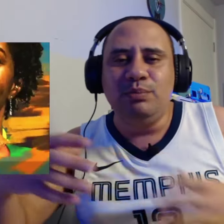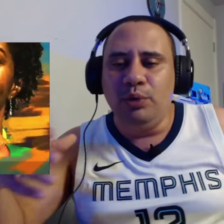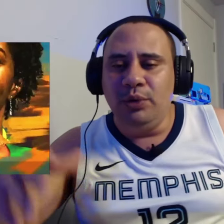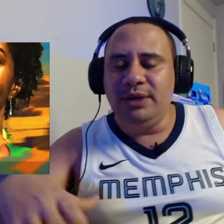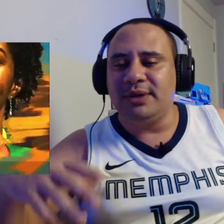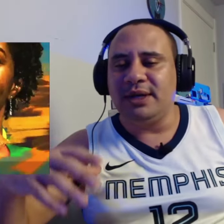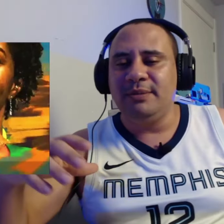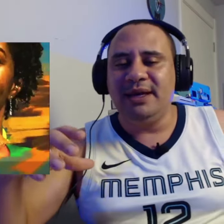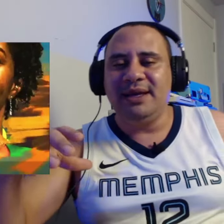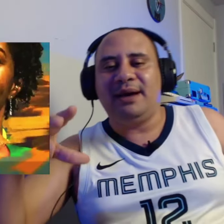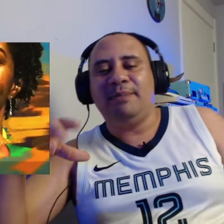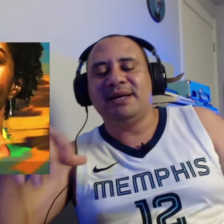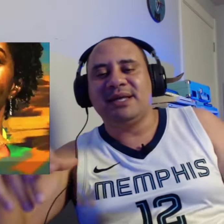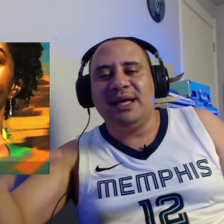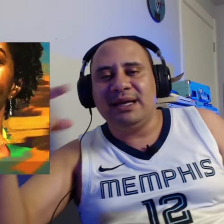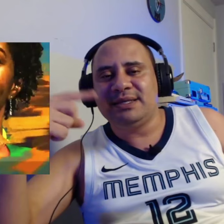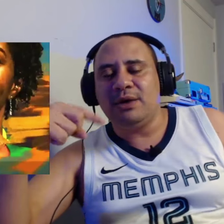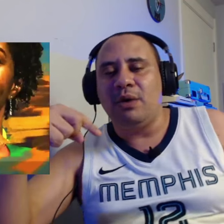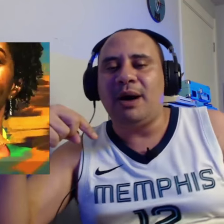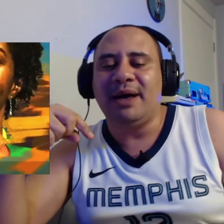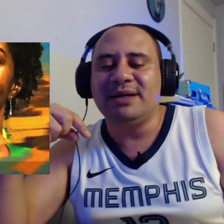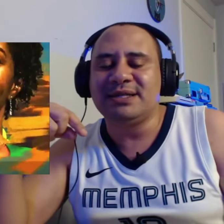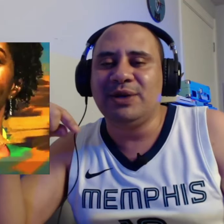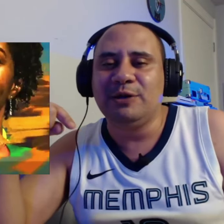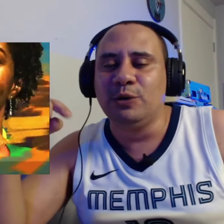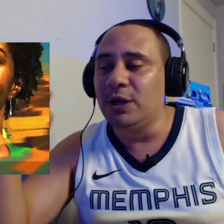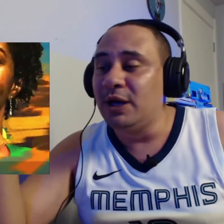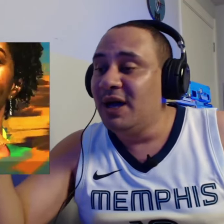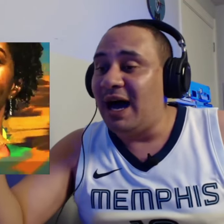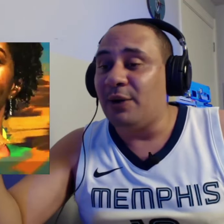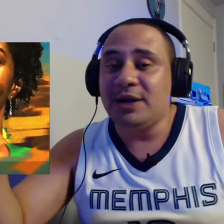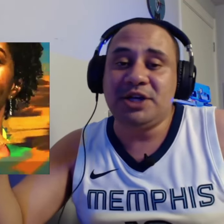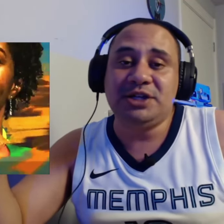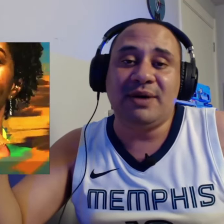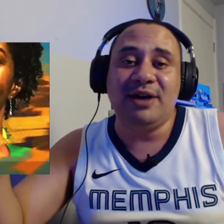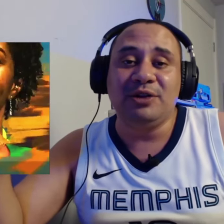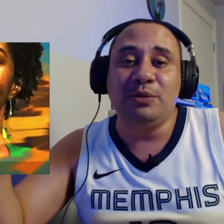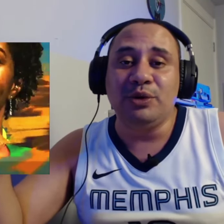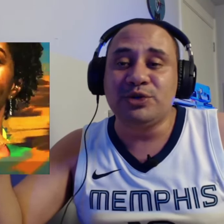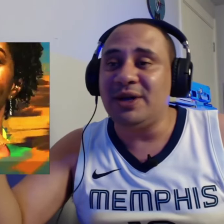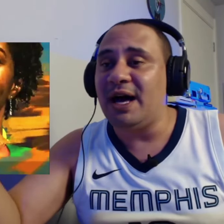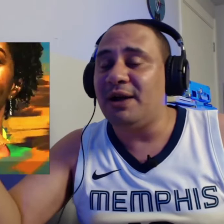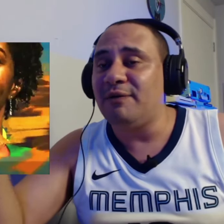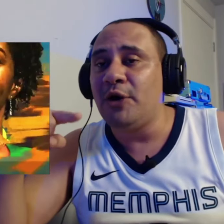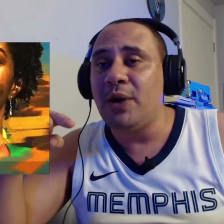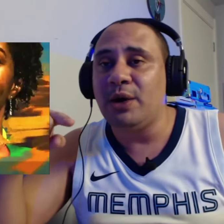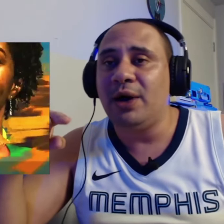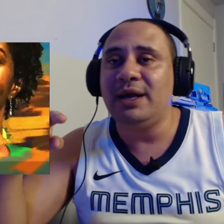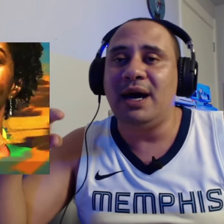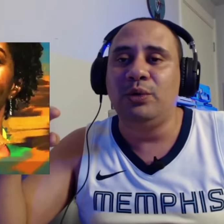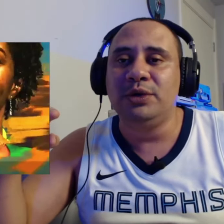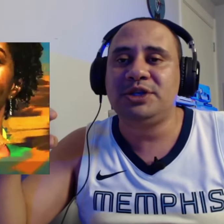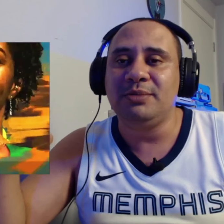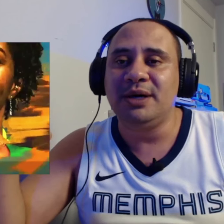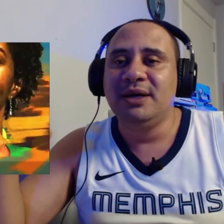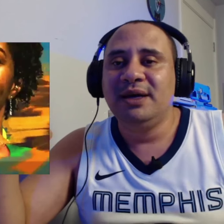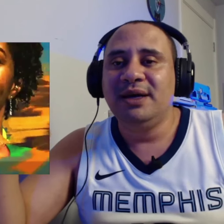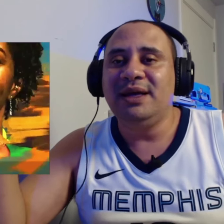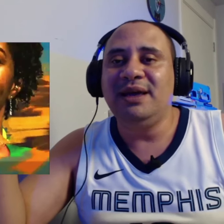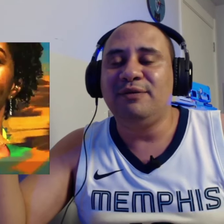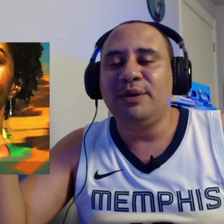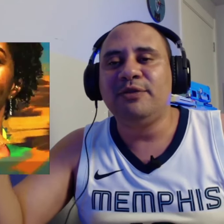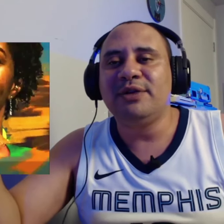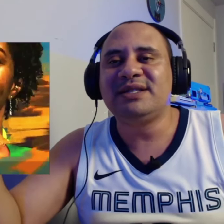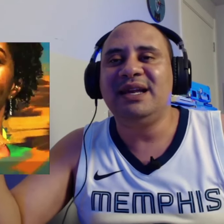aparece muito também na peça dela, assim como apareceu na do Lula. Agora a gente vai ver a do Bolsonaro, que foi o herói na última.